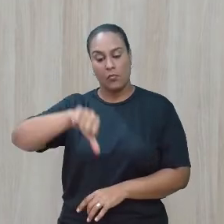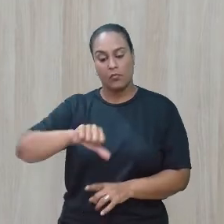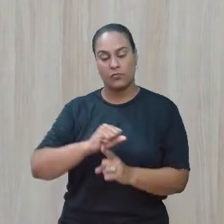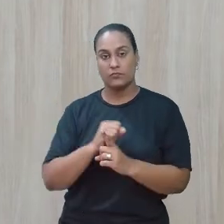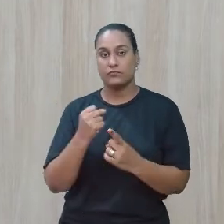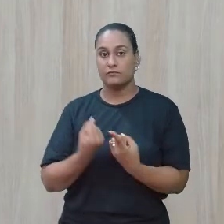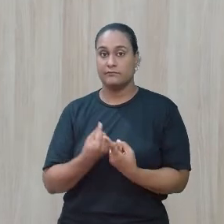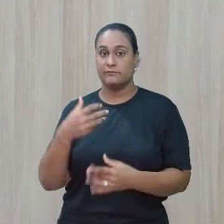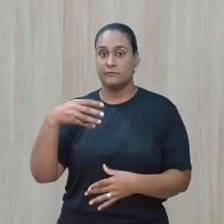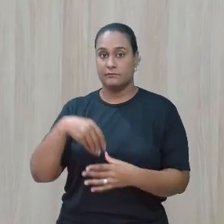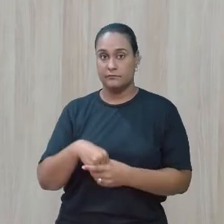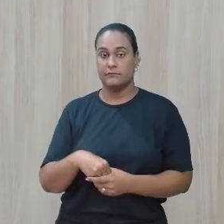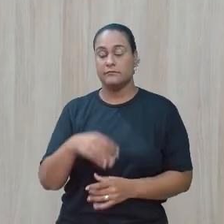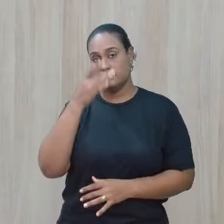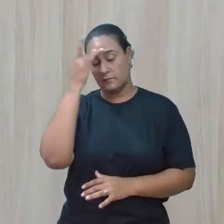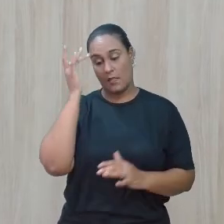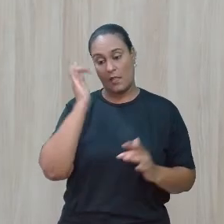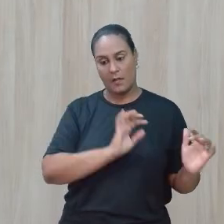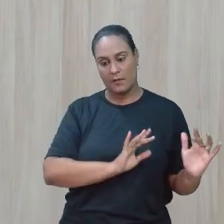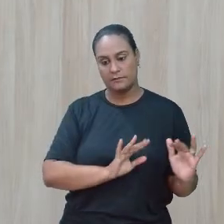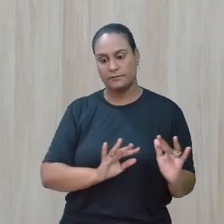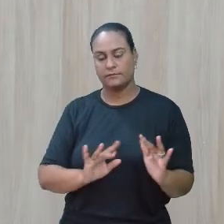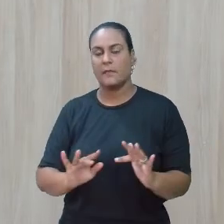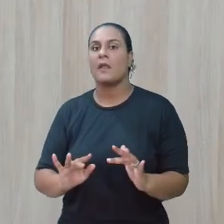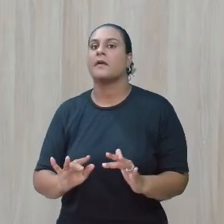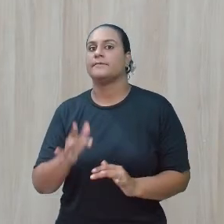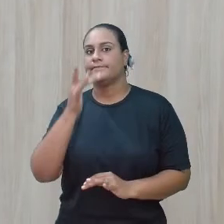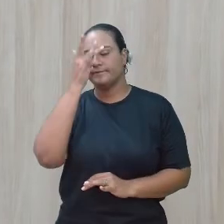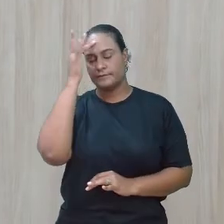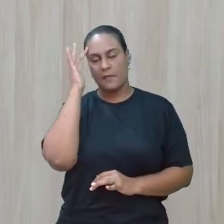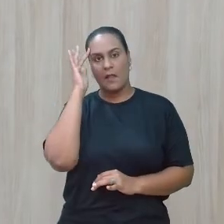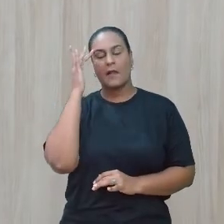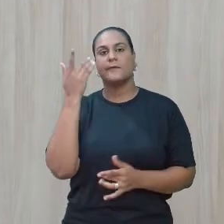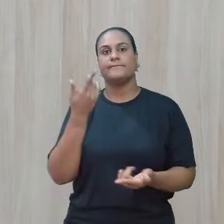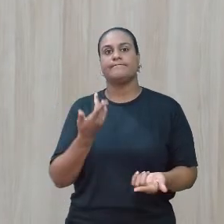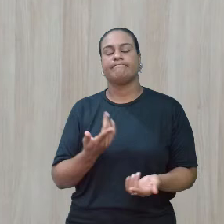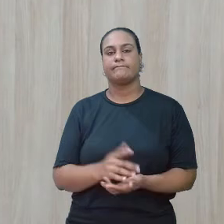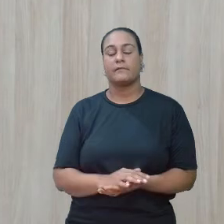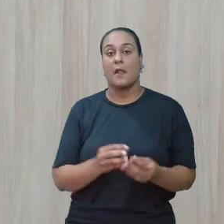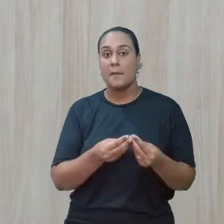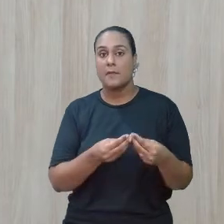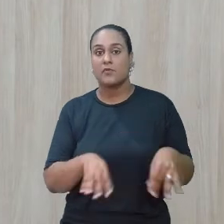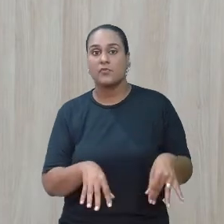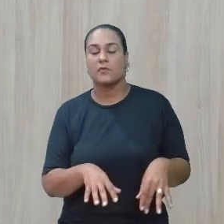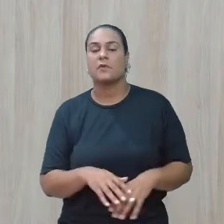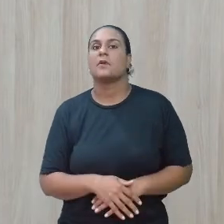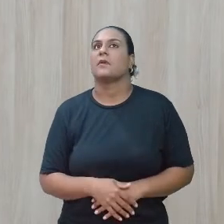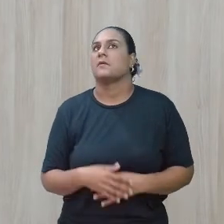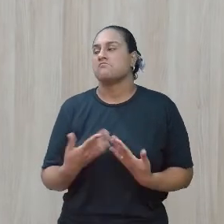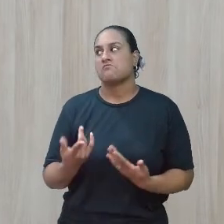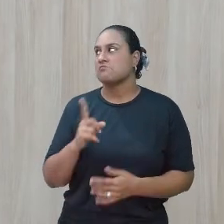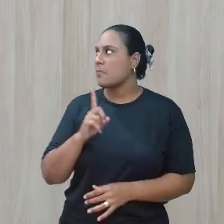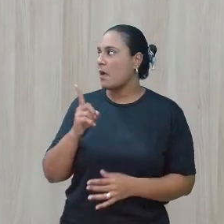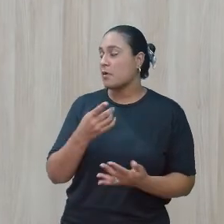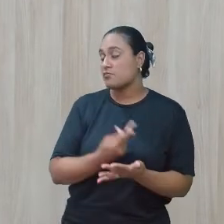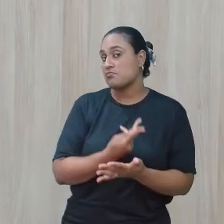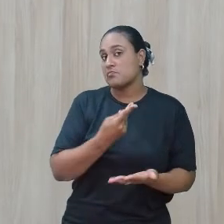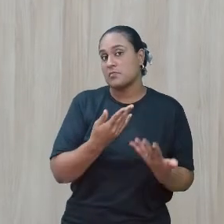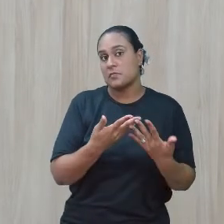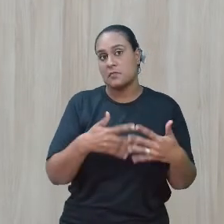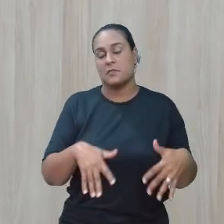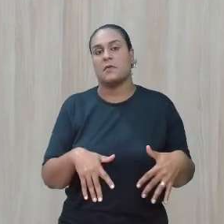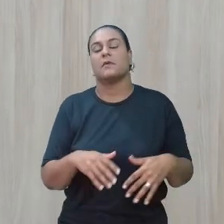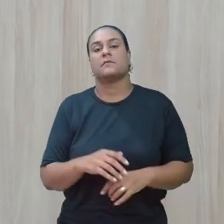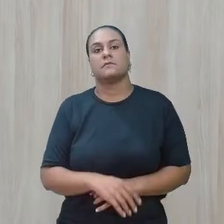caso da questão da migração, muita gente, né, que é afetado, aquela população que é afetada por conta de um desastre natural, ela